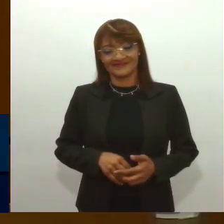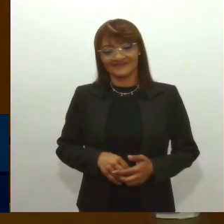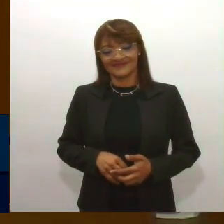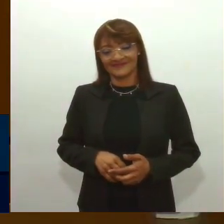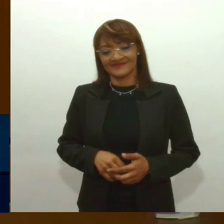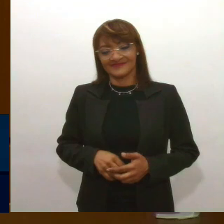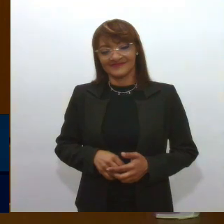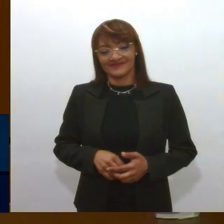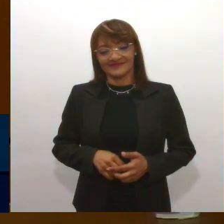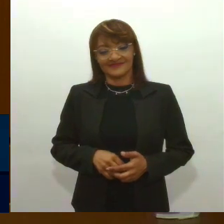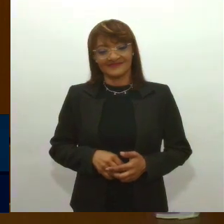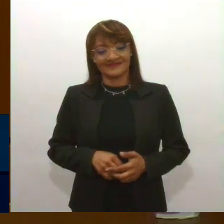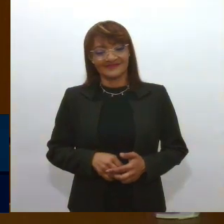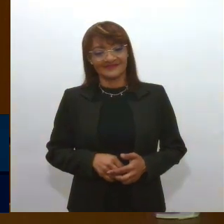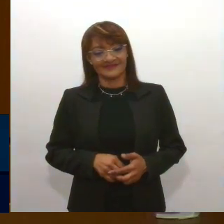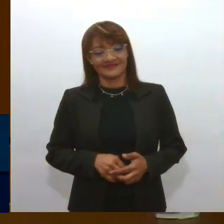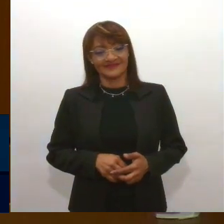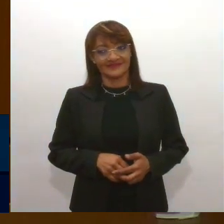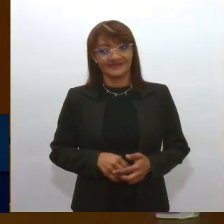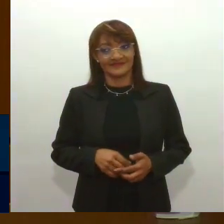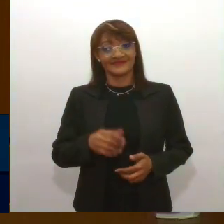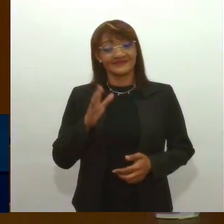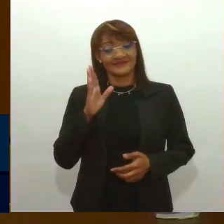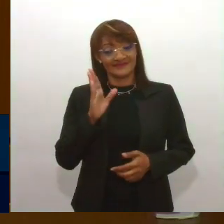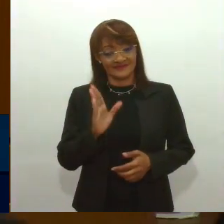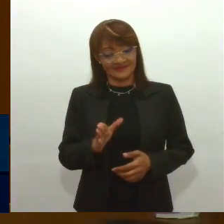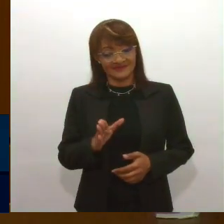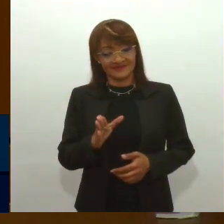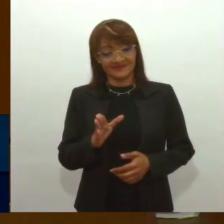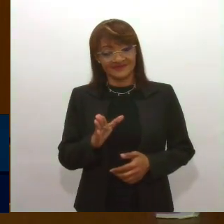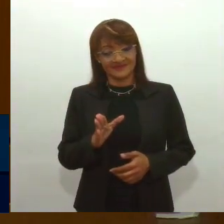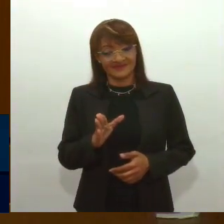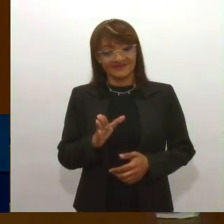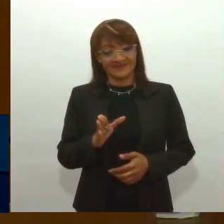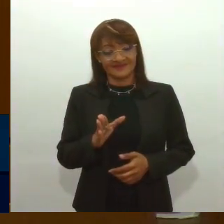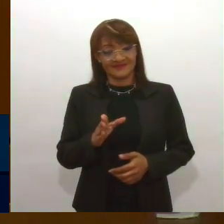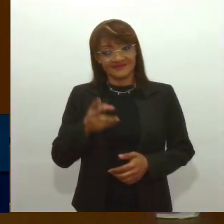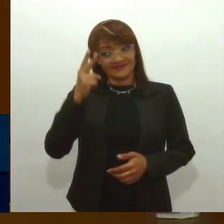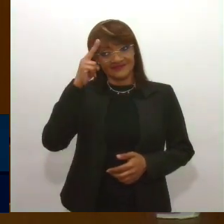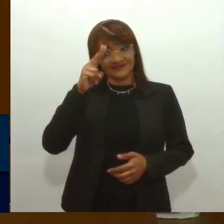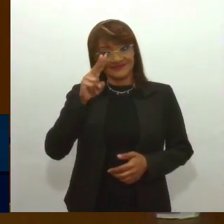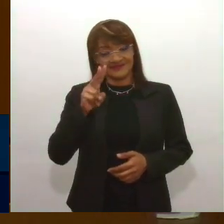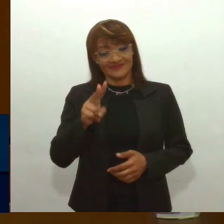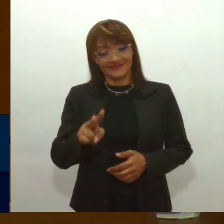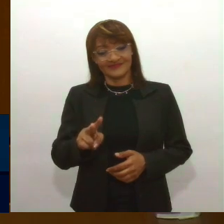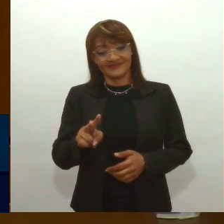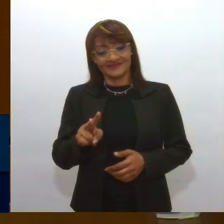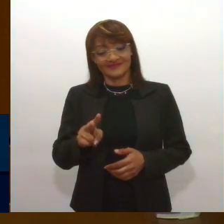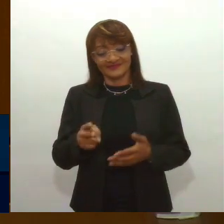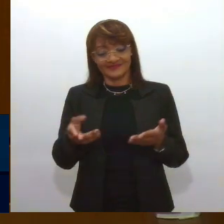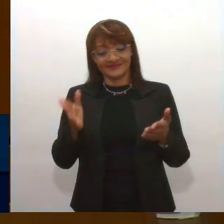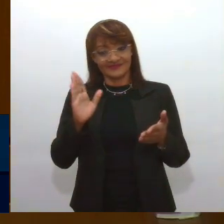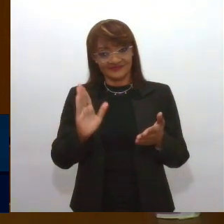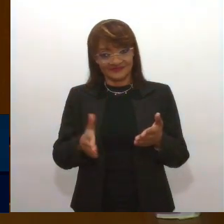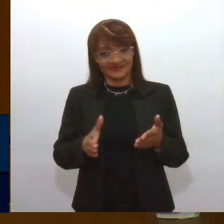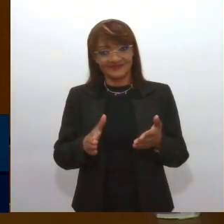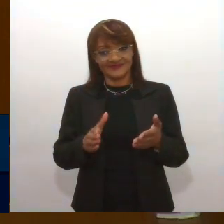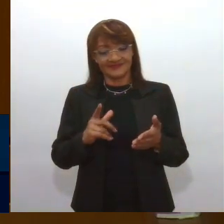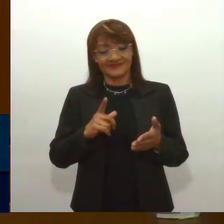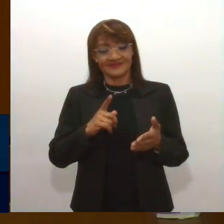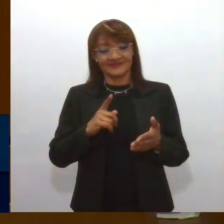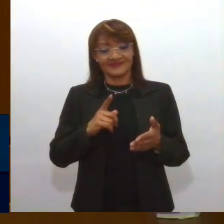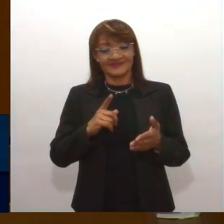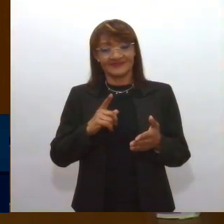após grande ato da Democracia brasileira as eleições municipais